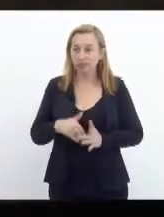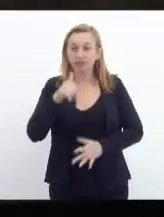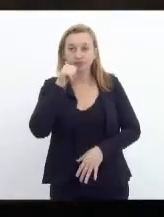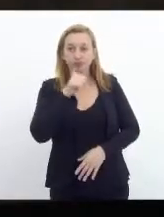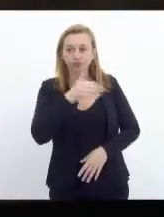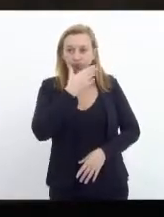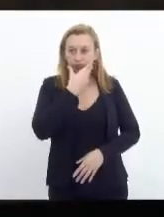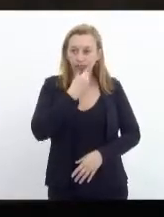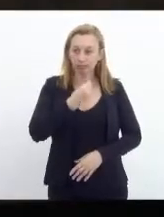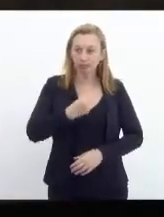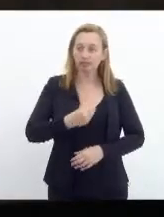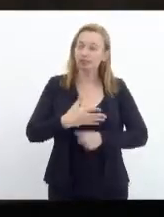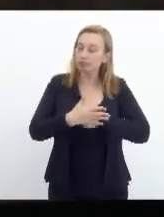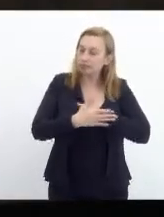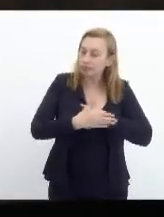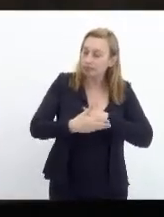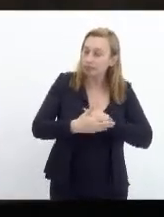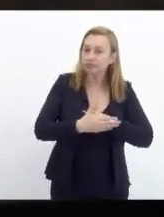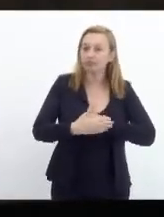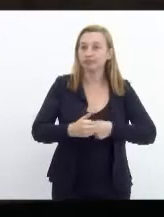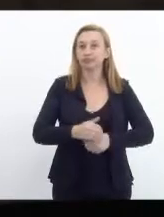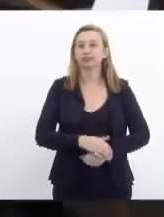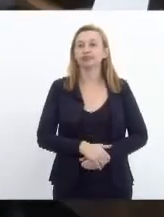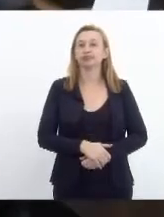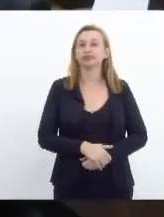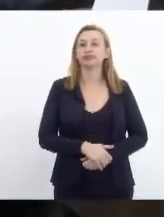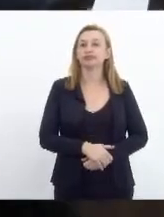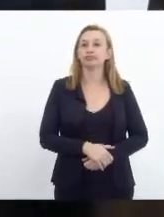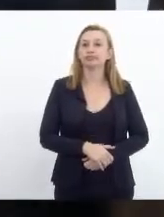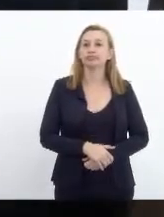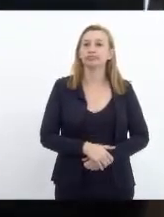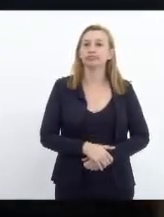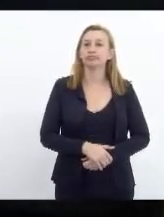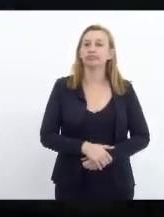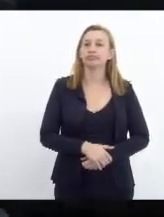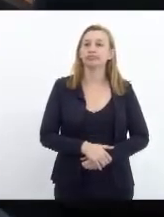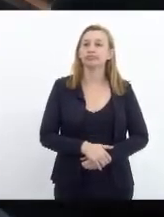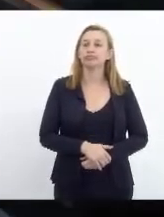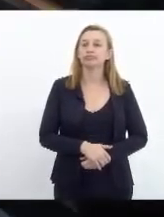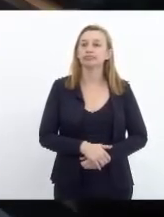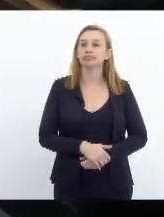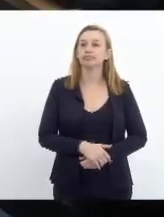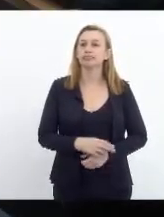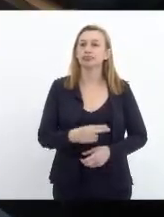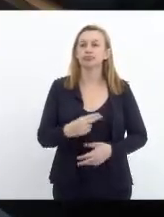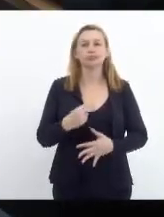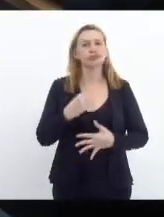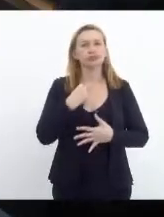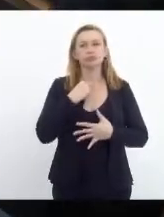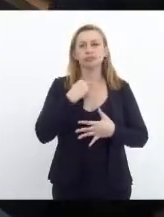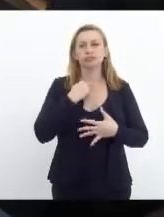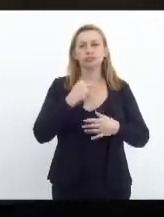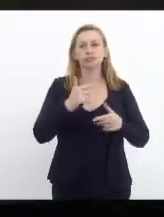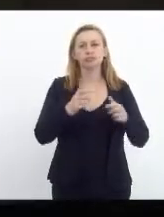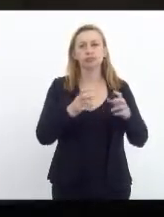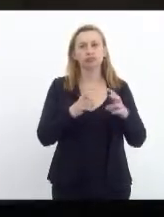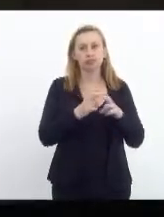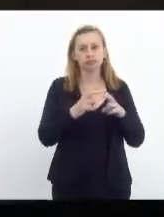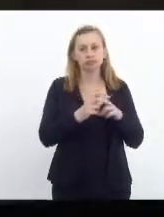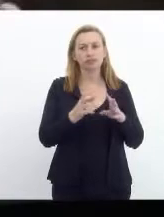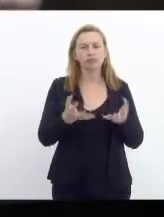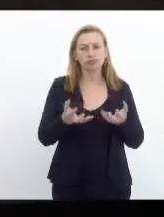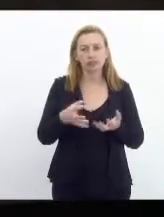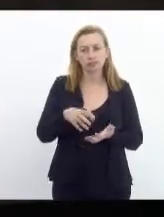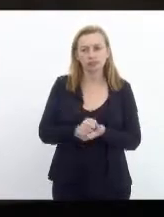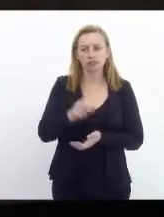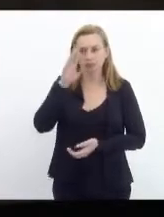com carinho, com parcimônia, e que os ânimos não se exaltem. Então, eu queria fazer esse registro, senhor presidente,